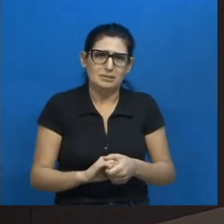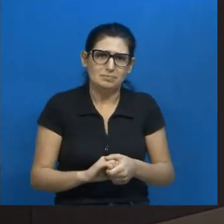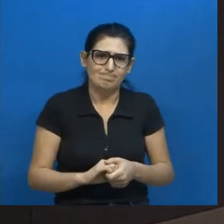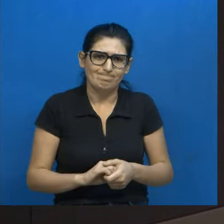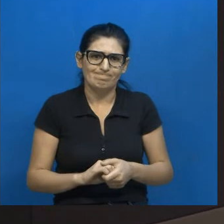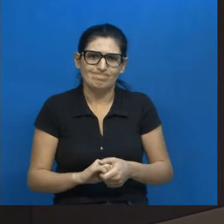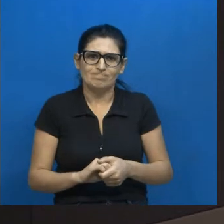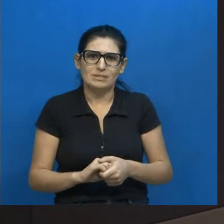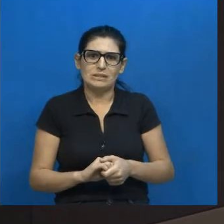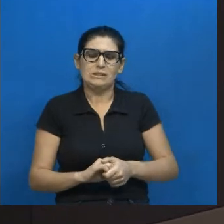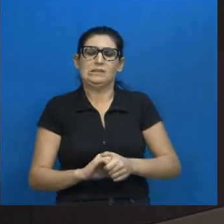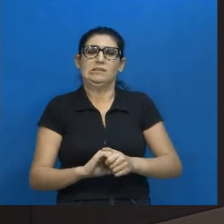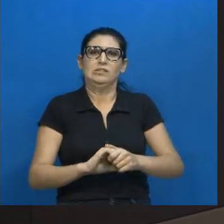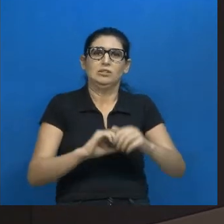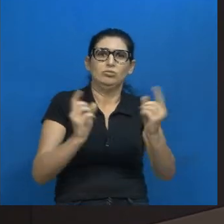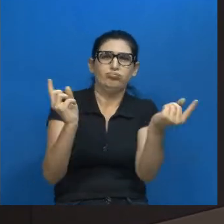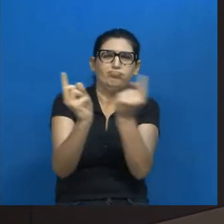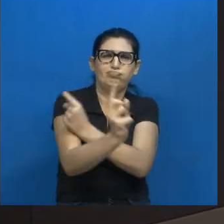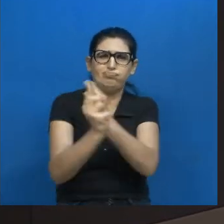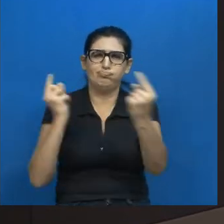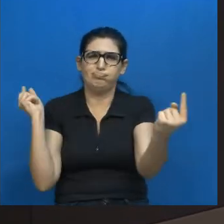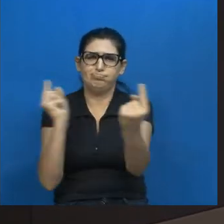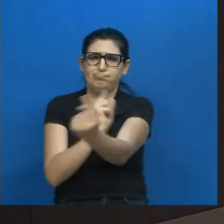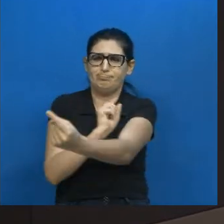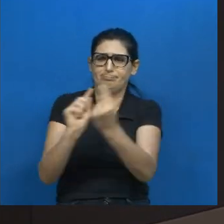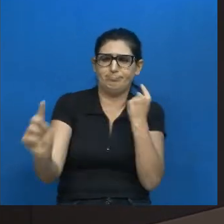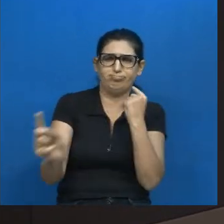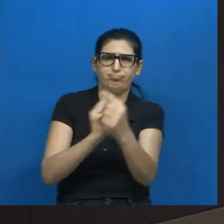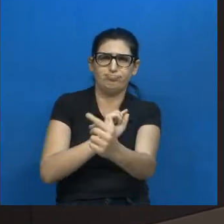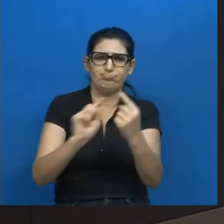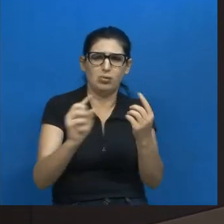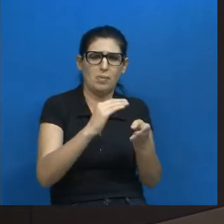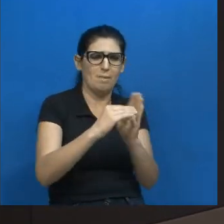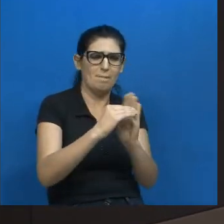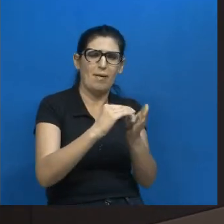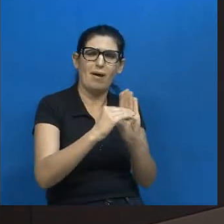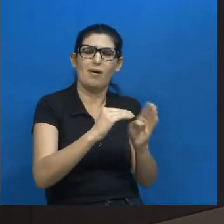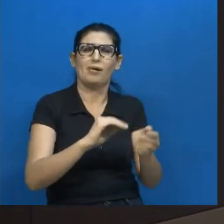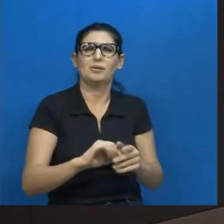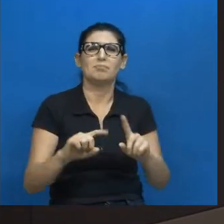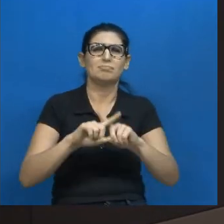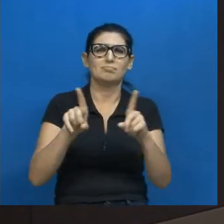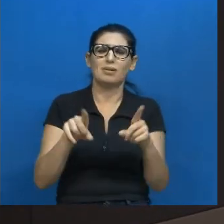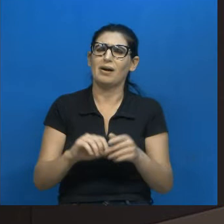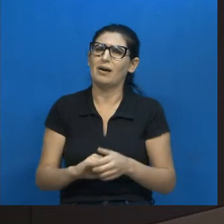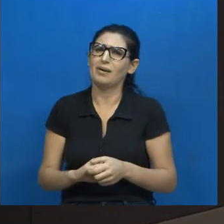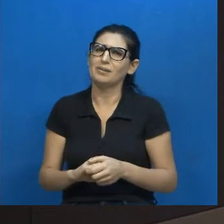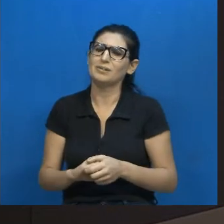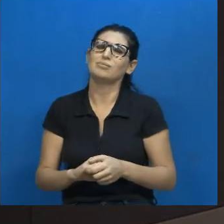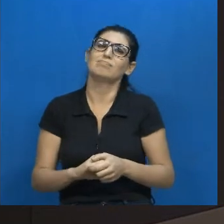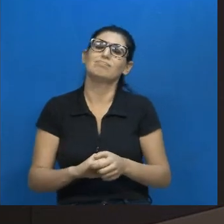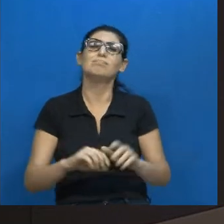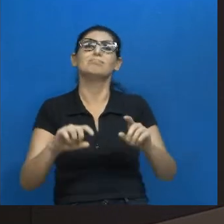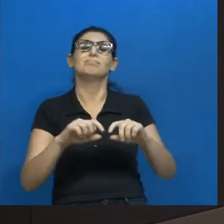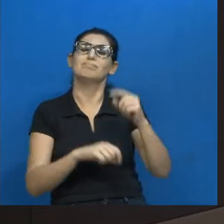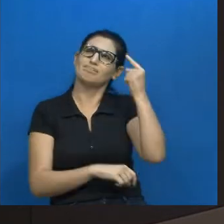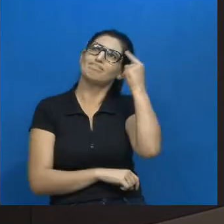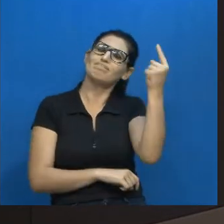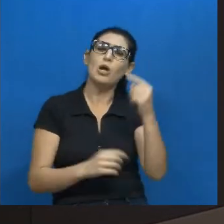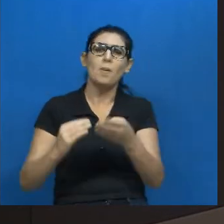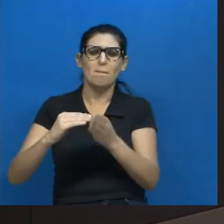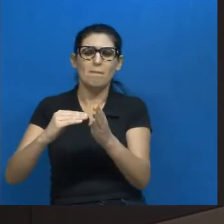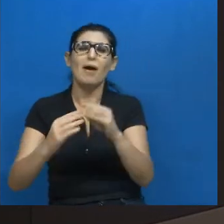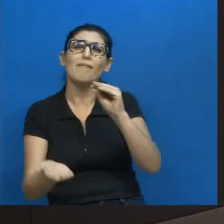dessas linhas, essas interligação, não se fala sequer um minuto dos bairros que estão sem ônibus. Vou dar um exemplo